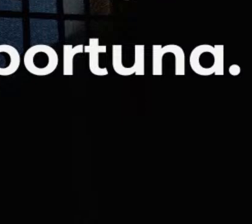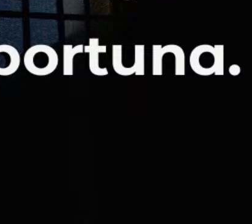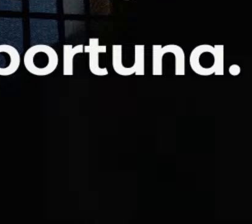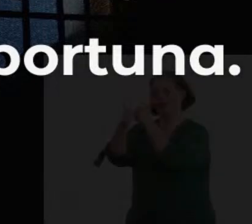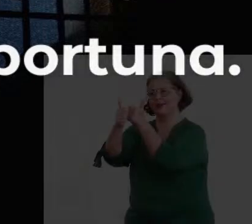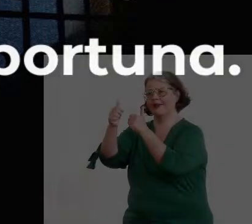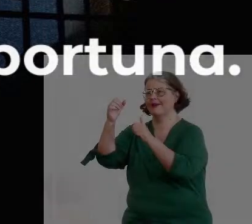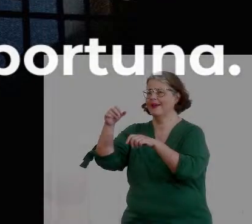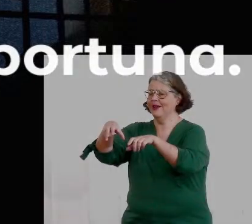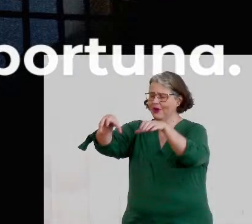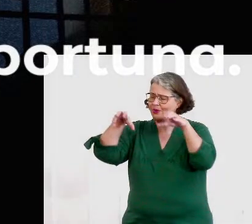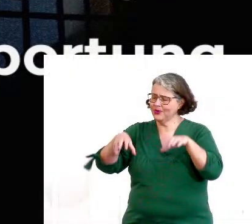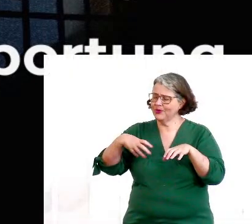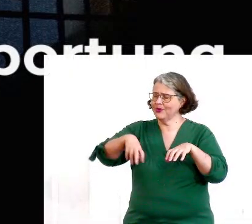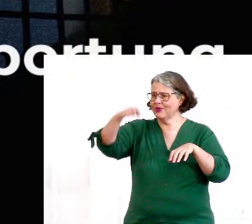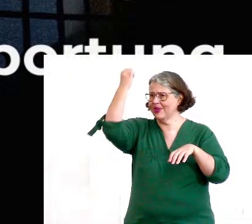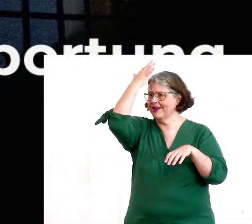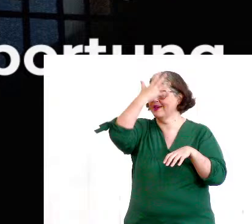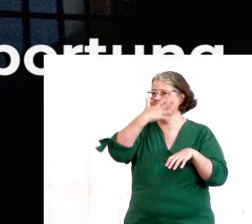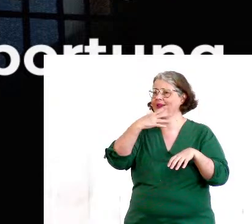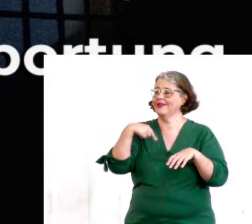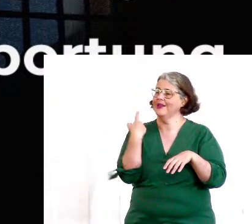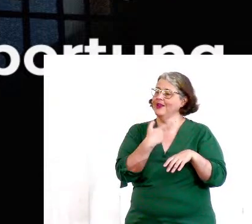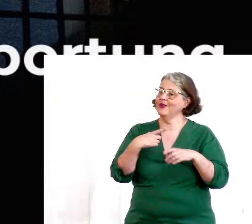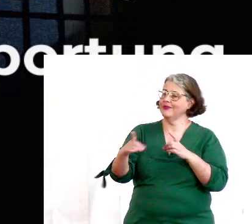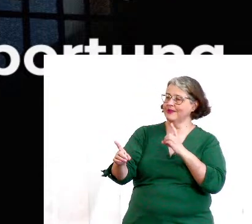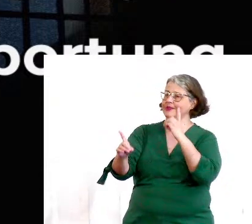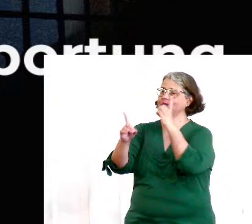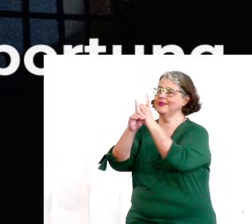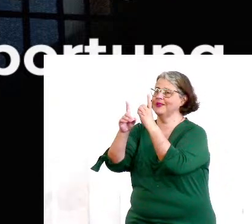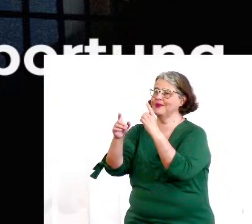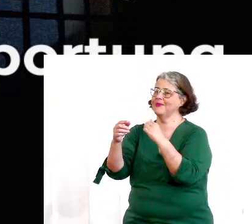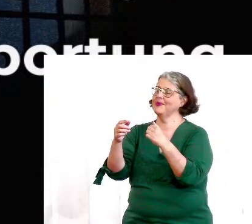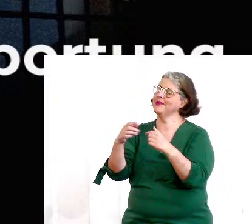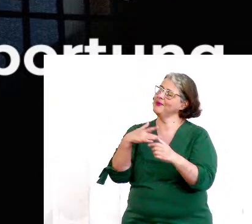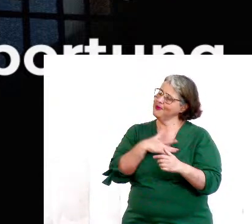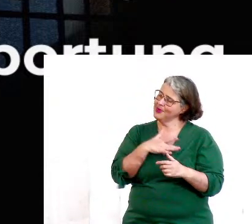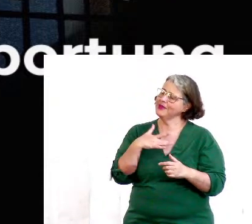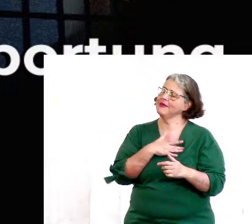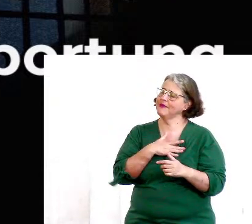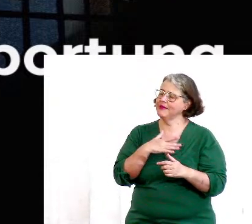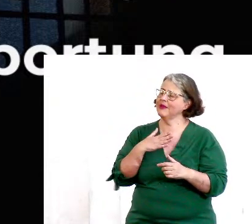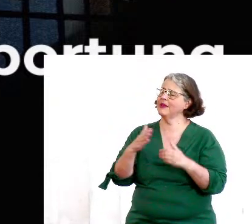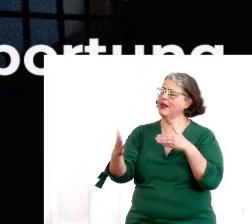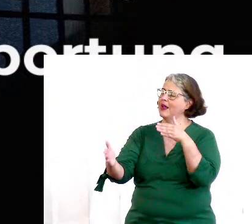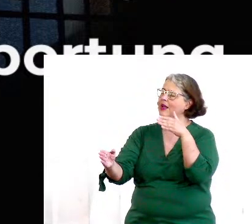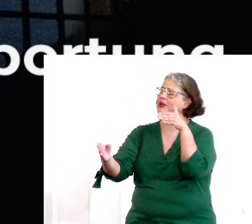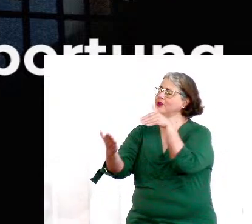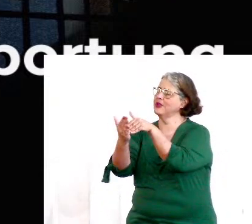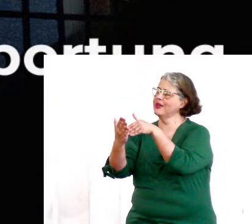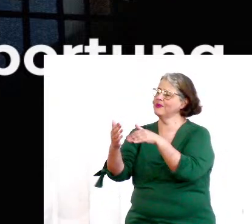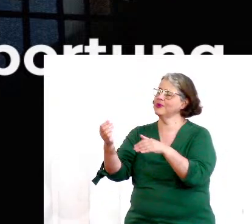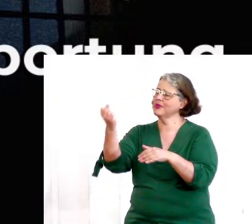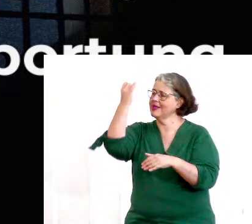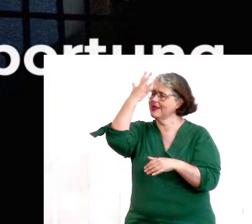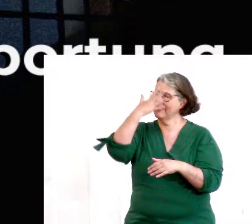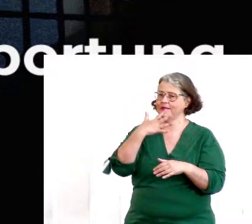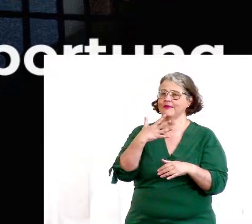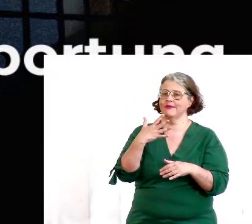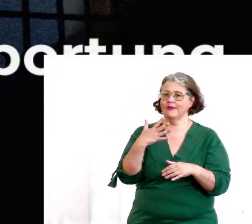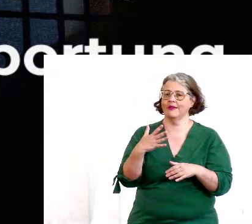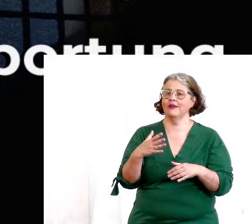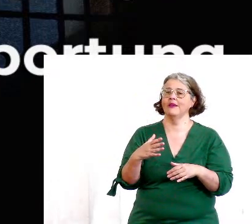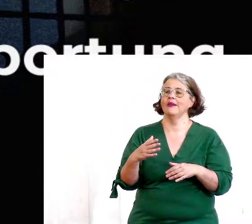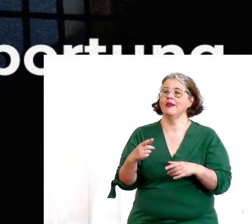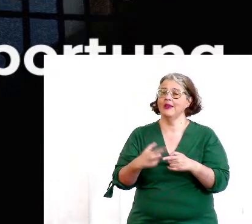da graça, a fim de recebermos misericórdia e acharmos graça para socorro em